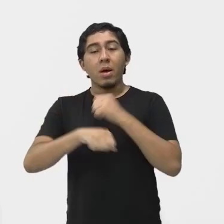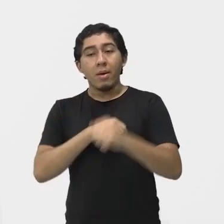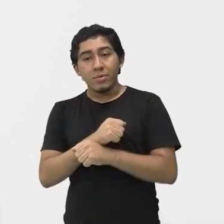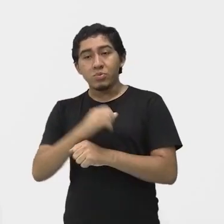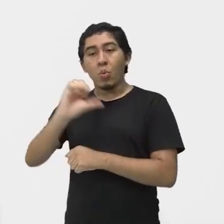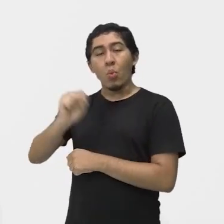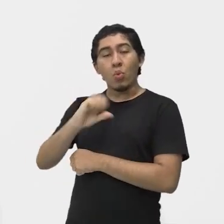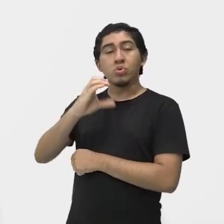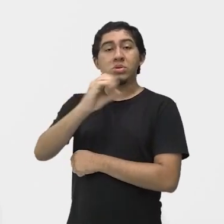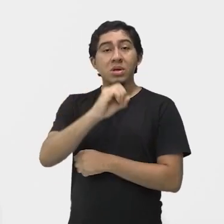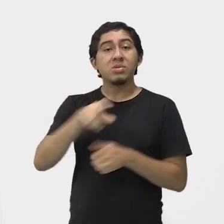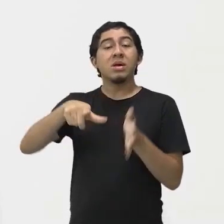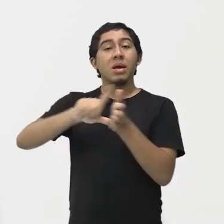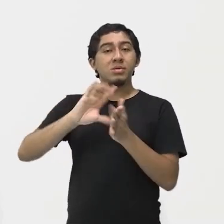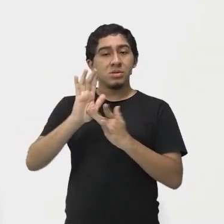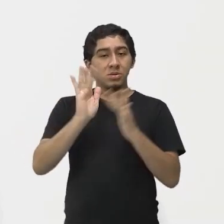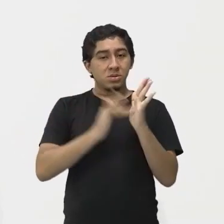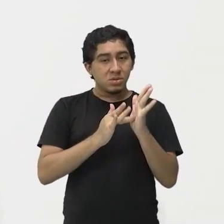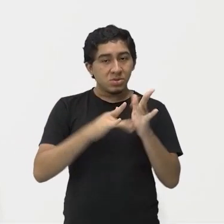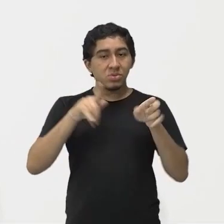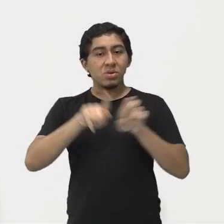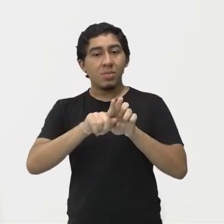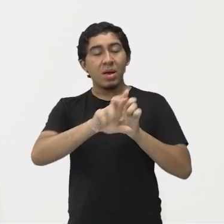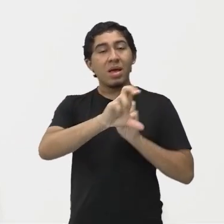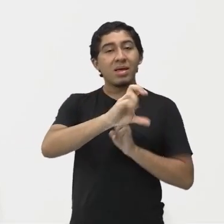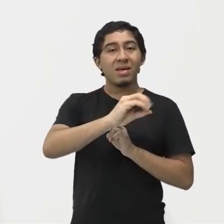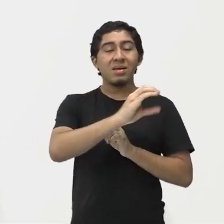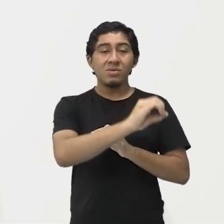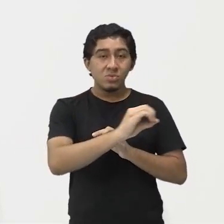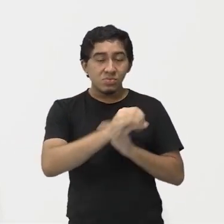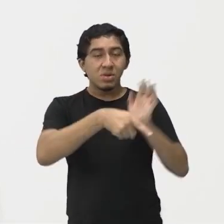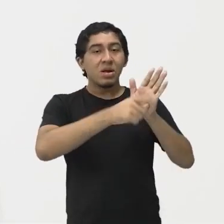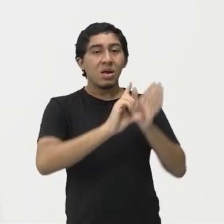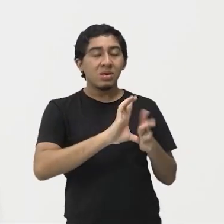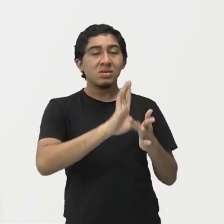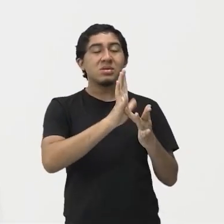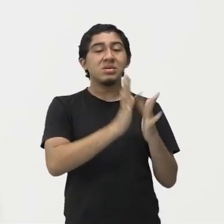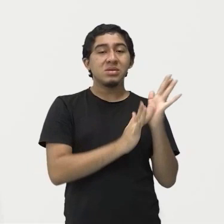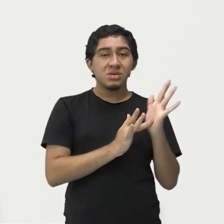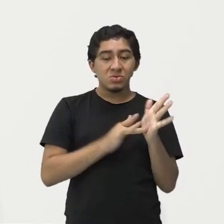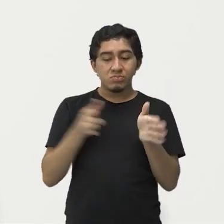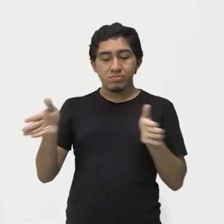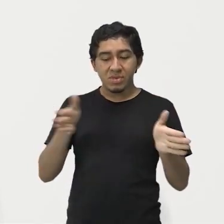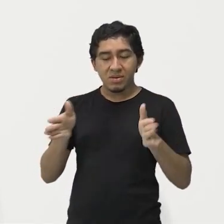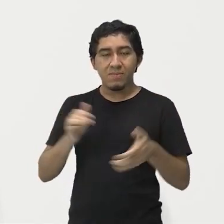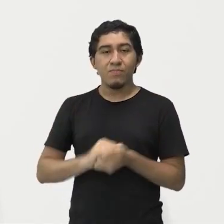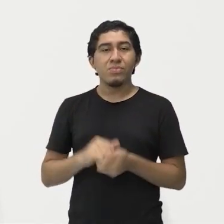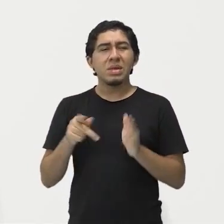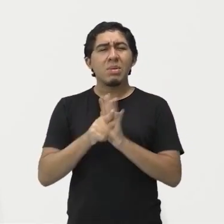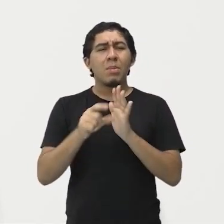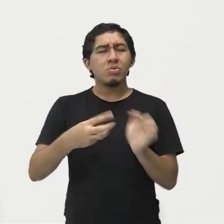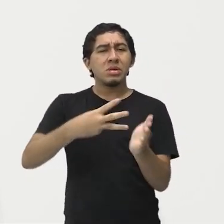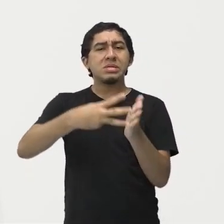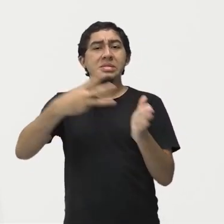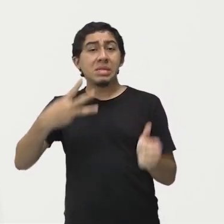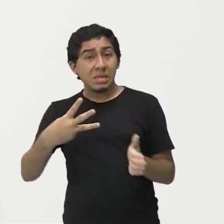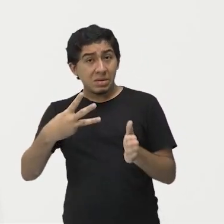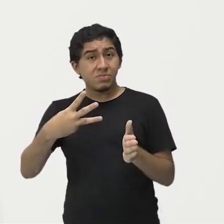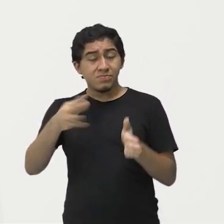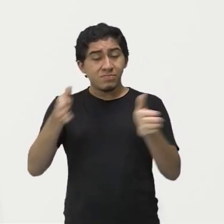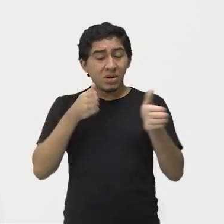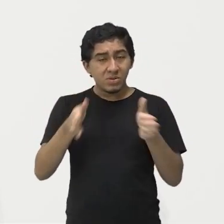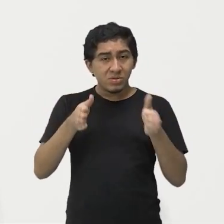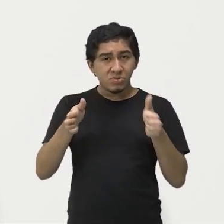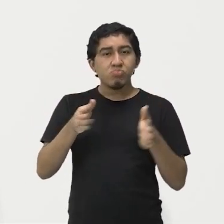e 500 a.C., corresponde aí ao terceiro período histórico da Grécia Antiga,